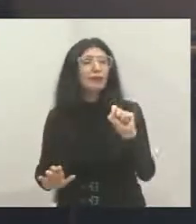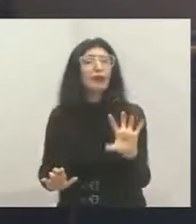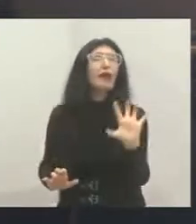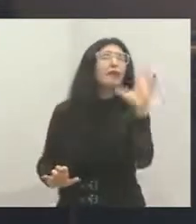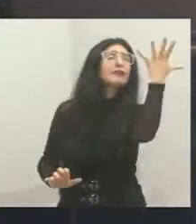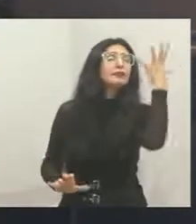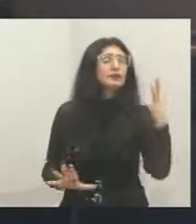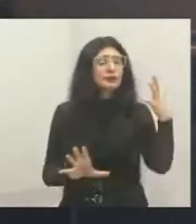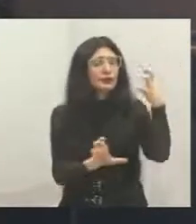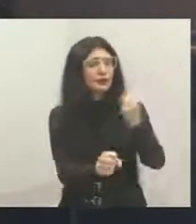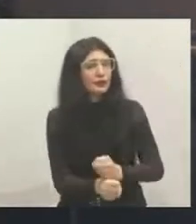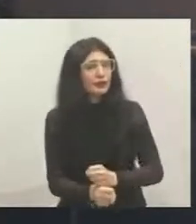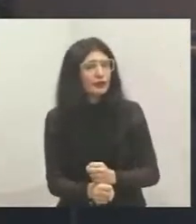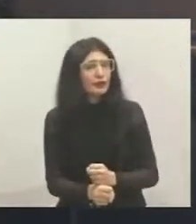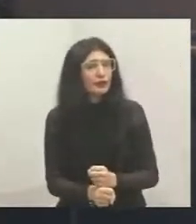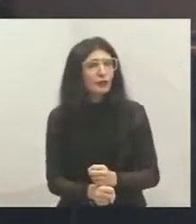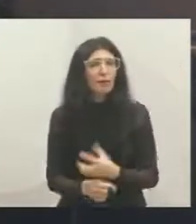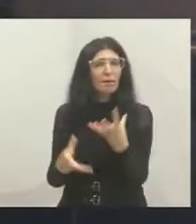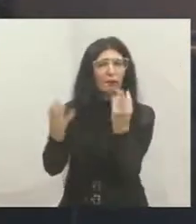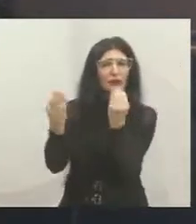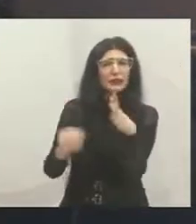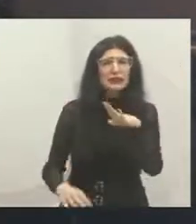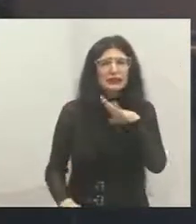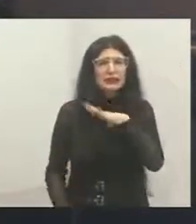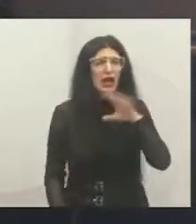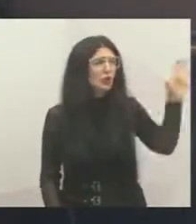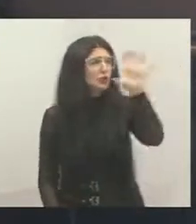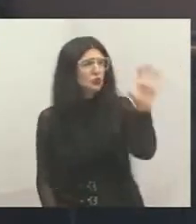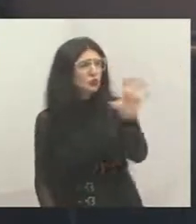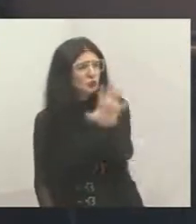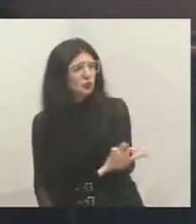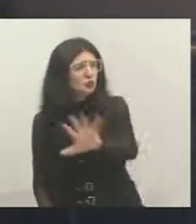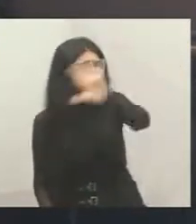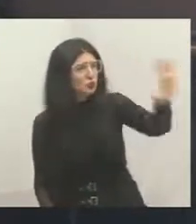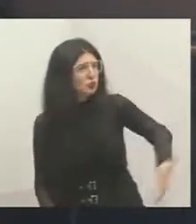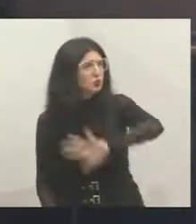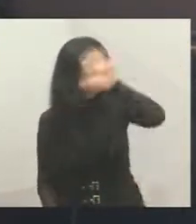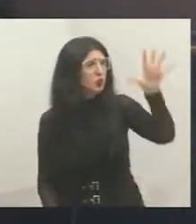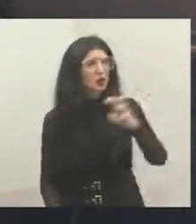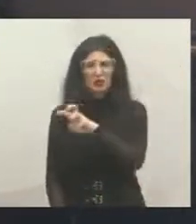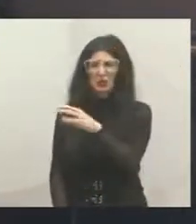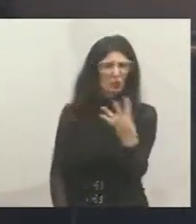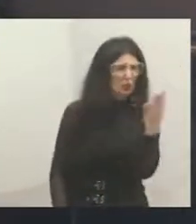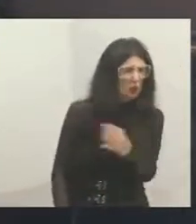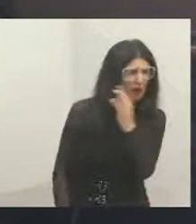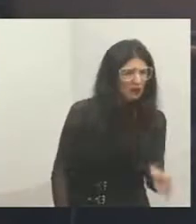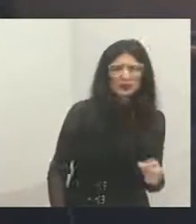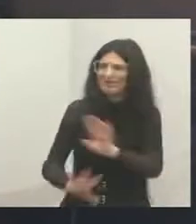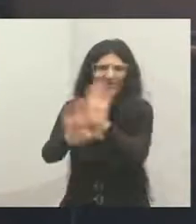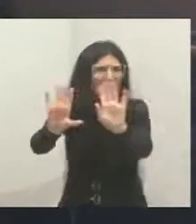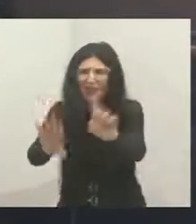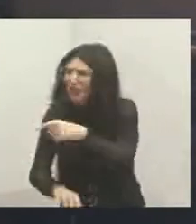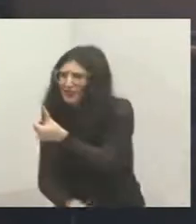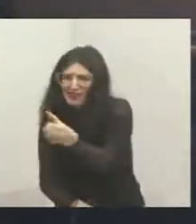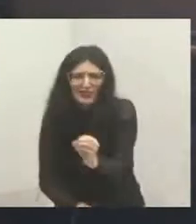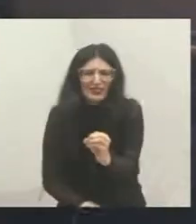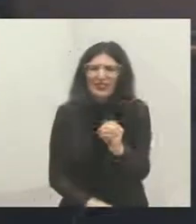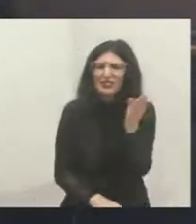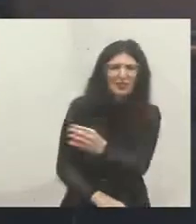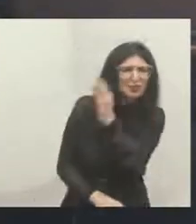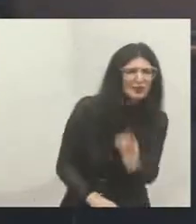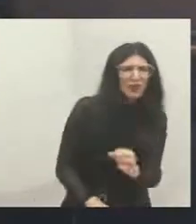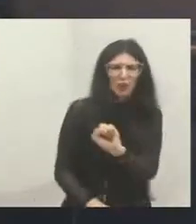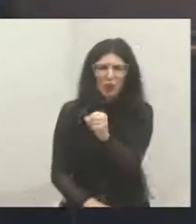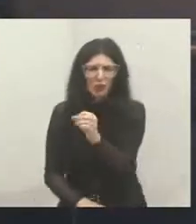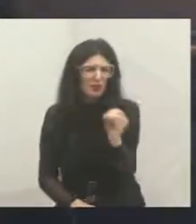as contas, muitos municípios, ao invés de 54, ia dar 60%, 70%, 80%, estourar